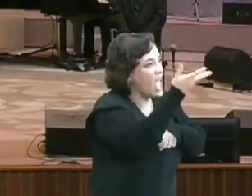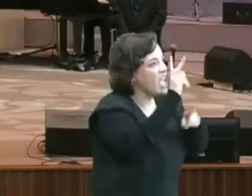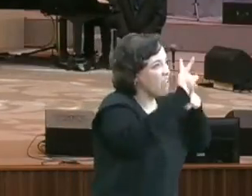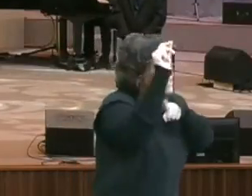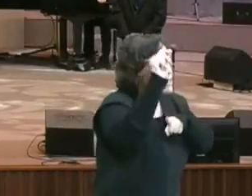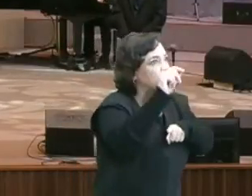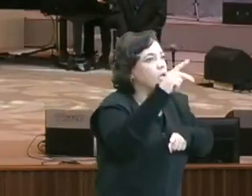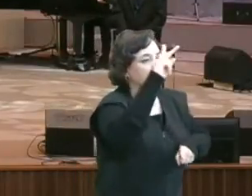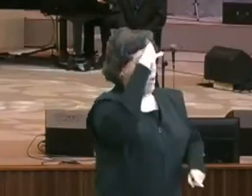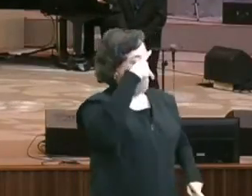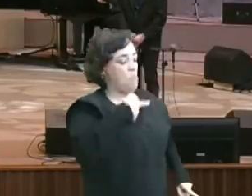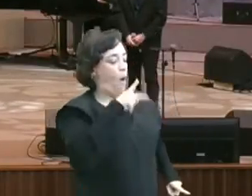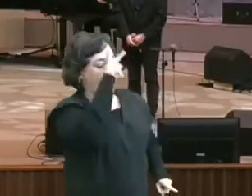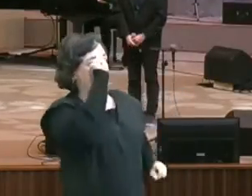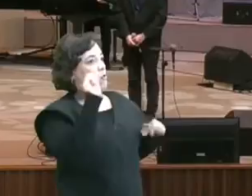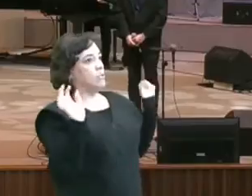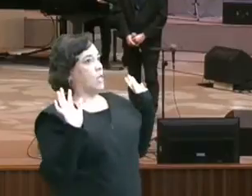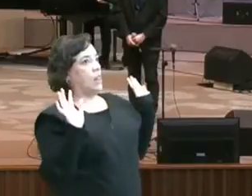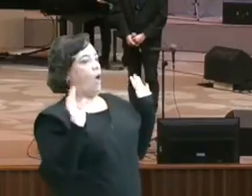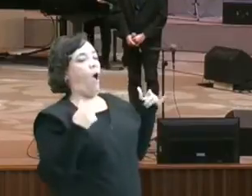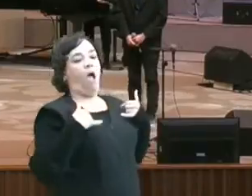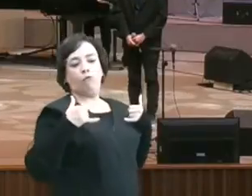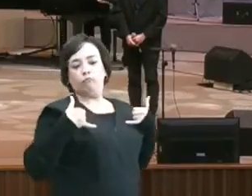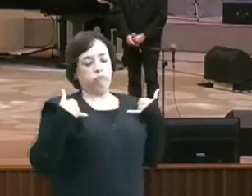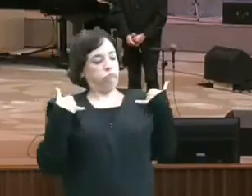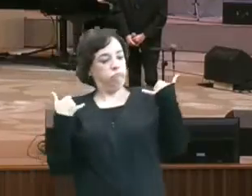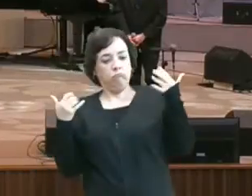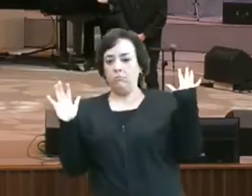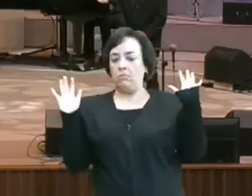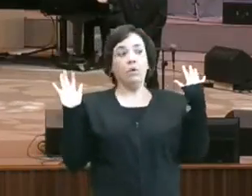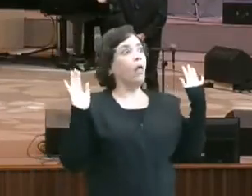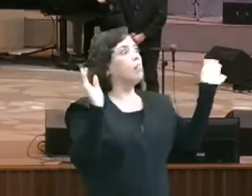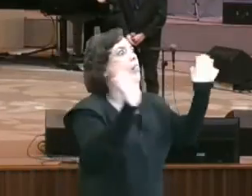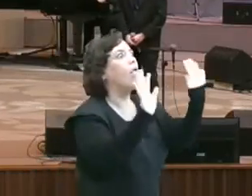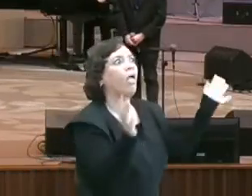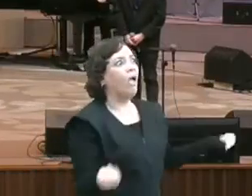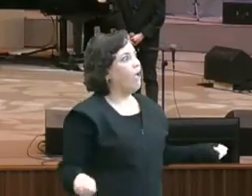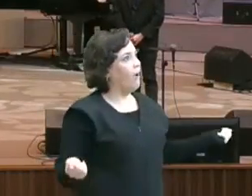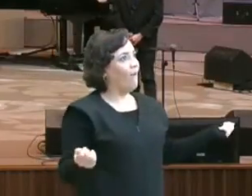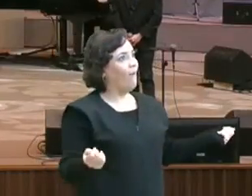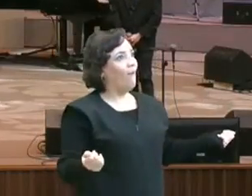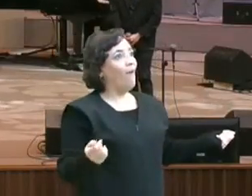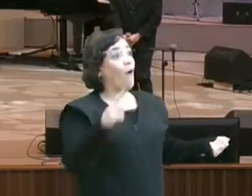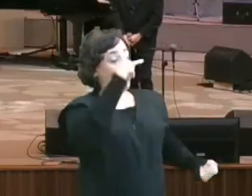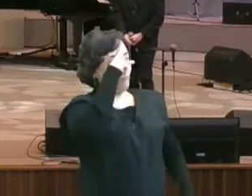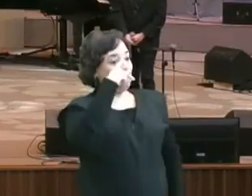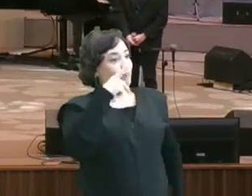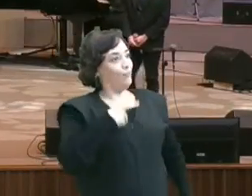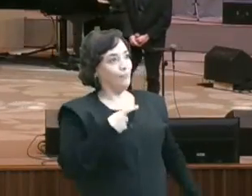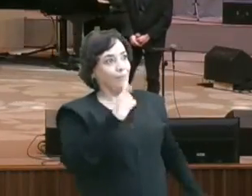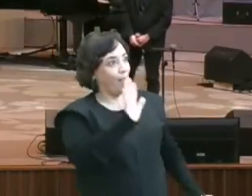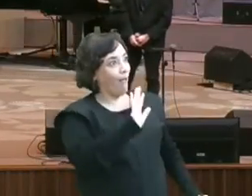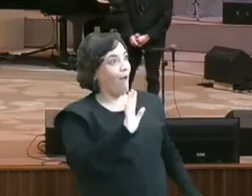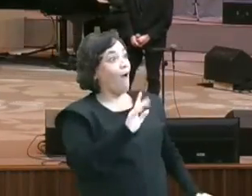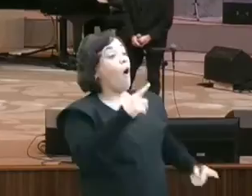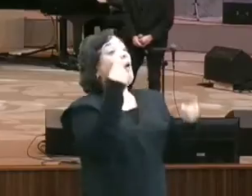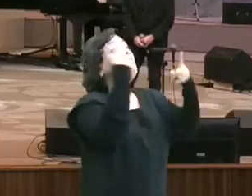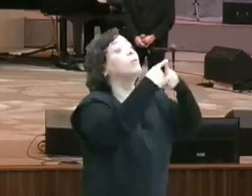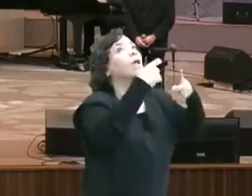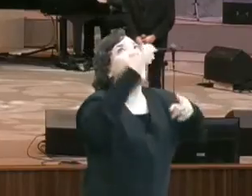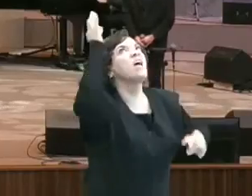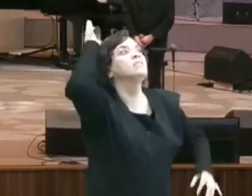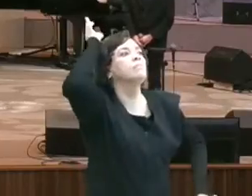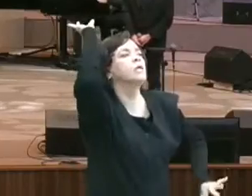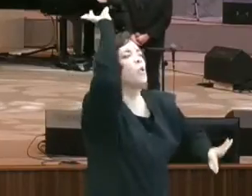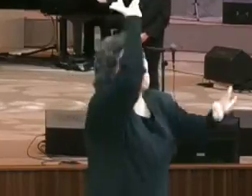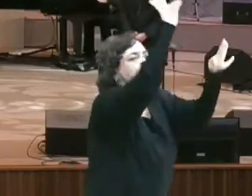não pelas suas forças, não porque eu sou um motivador profissional, não, longe disso, mas porque o Espírito